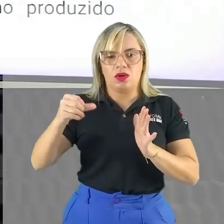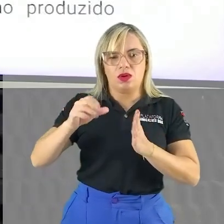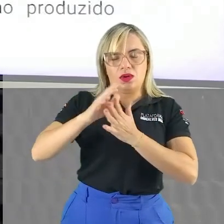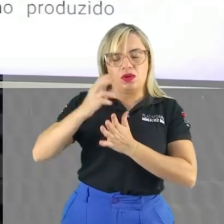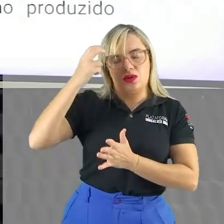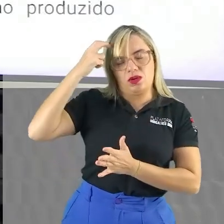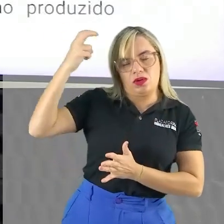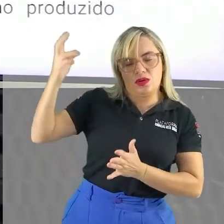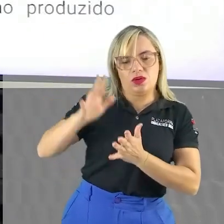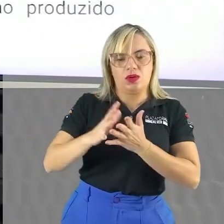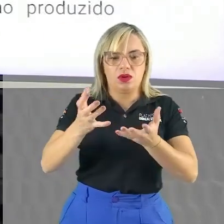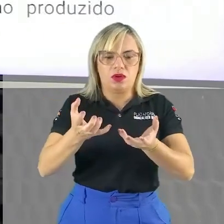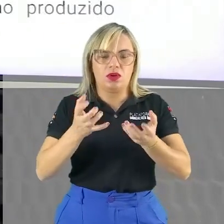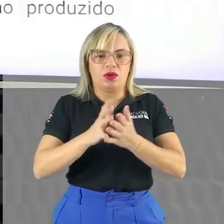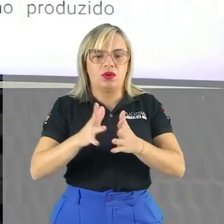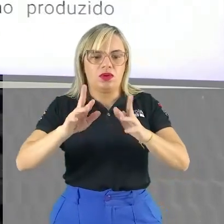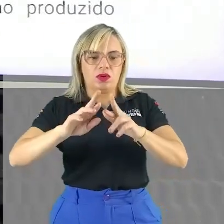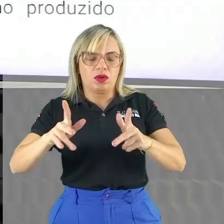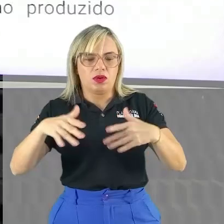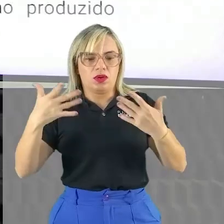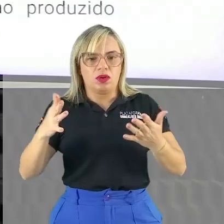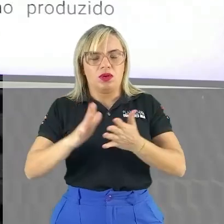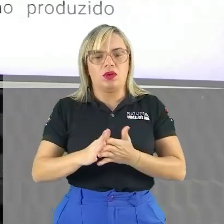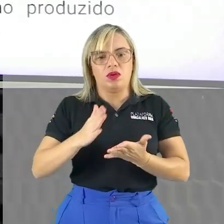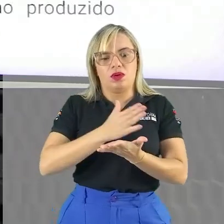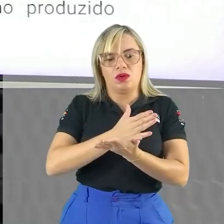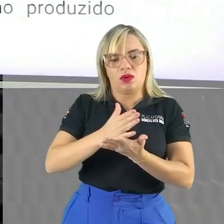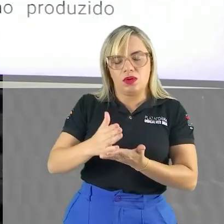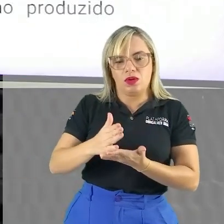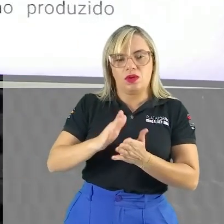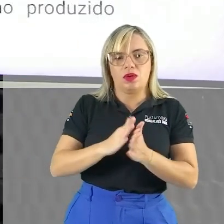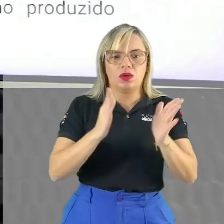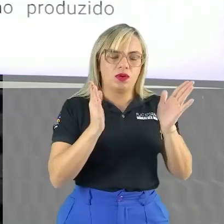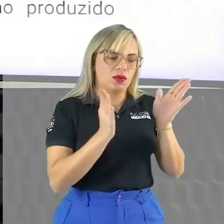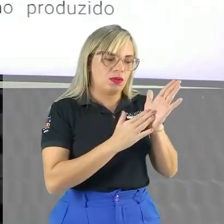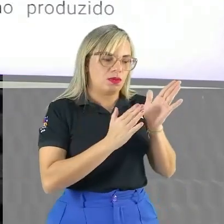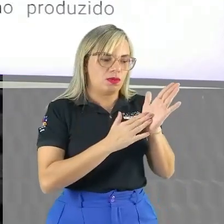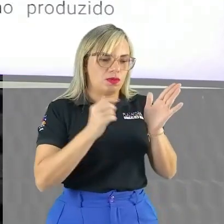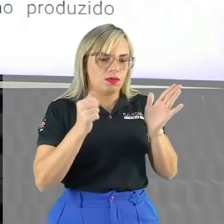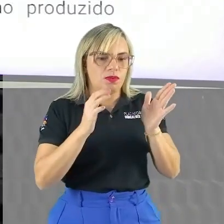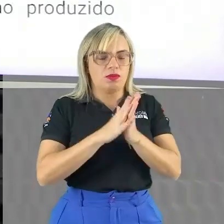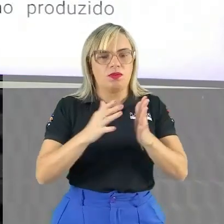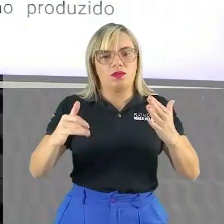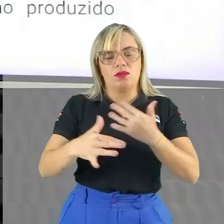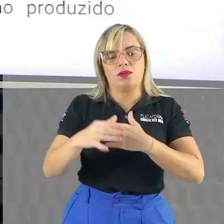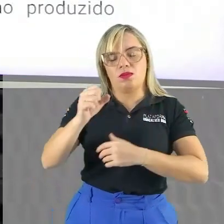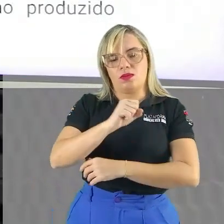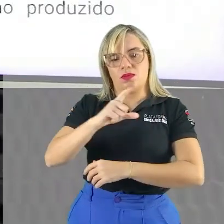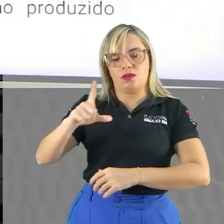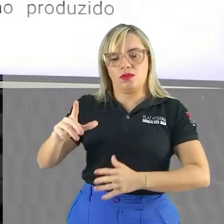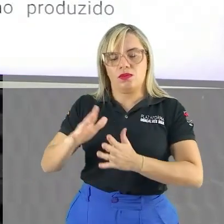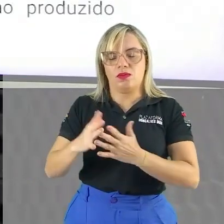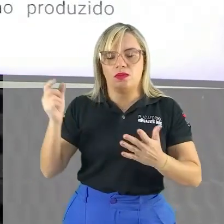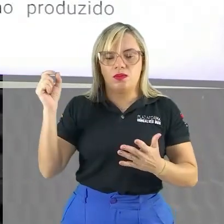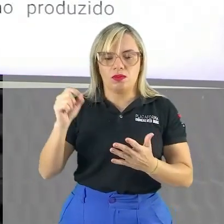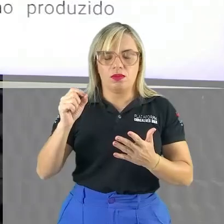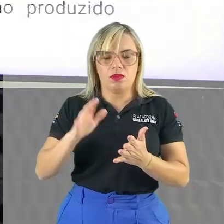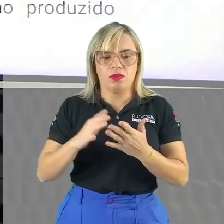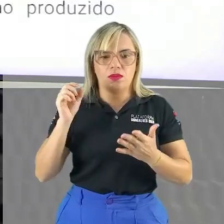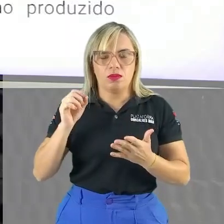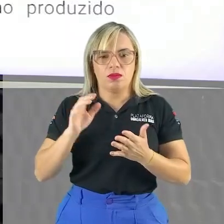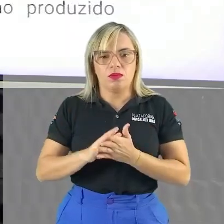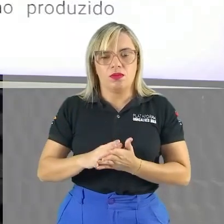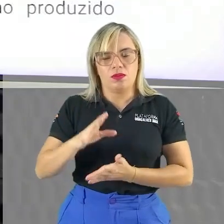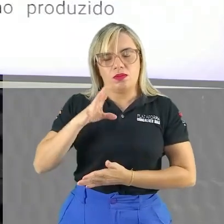queriam, claro, diferenciar-se. E eles começam, então, a propor, né, que São Luís seria uma cidade, né, em que